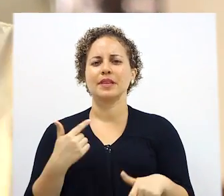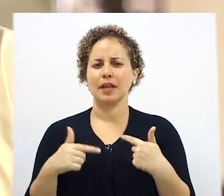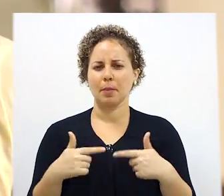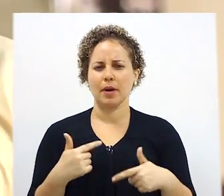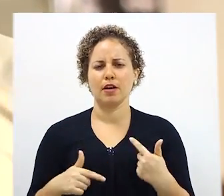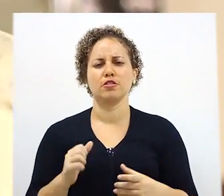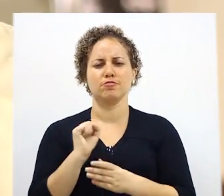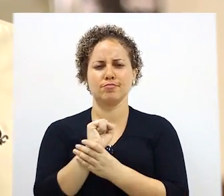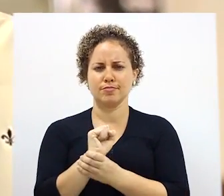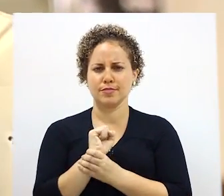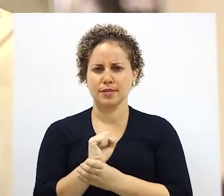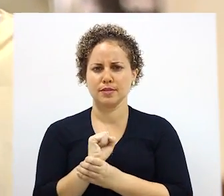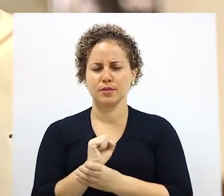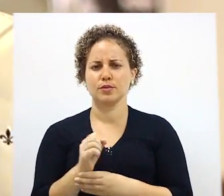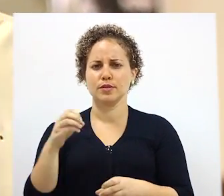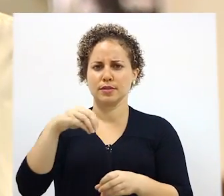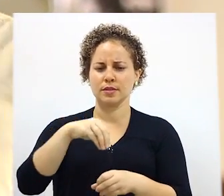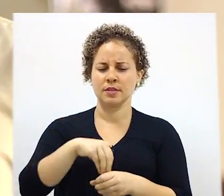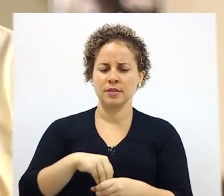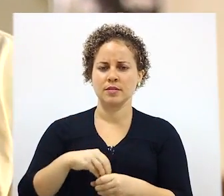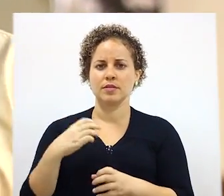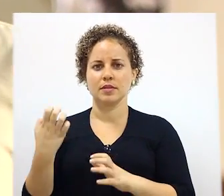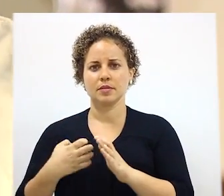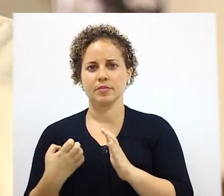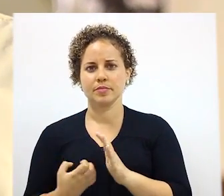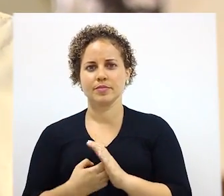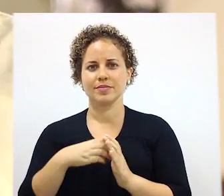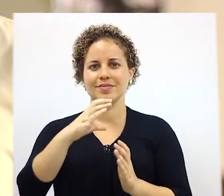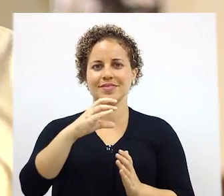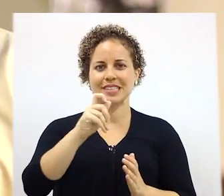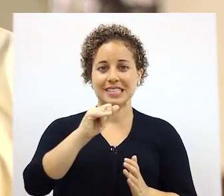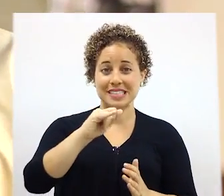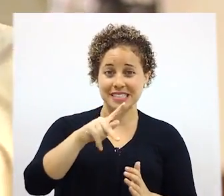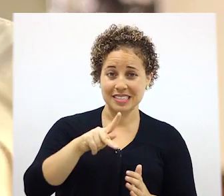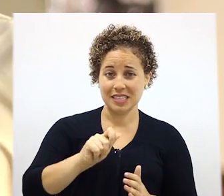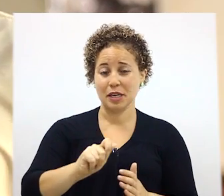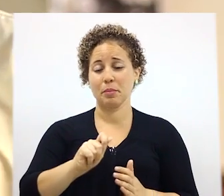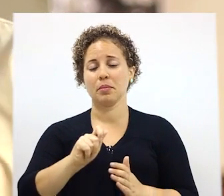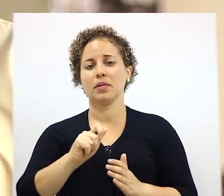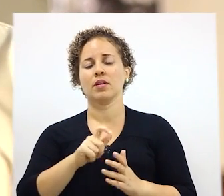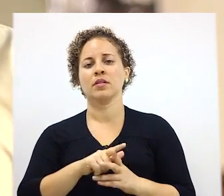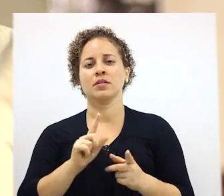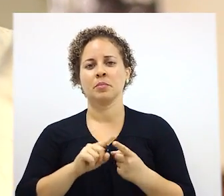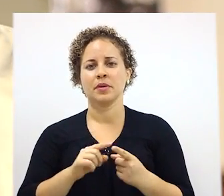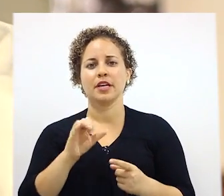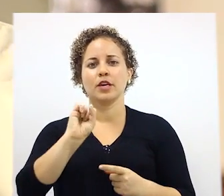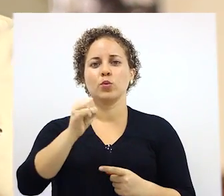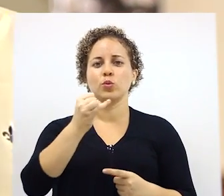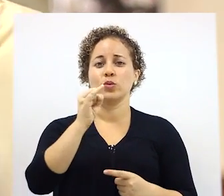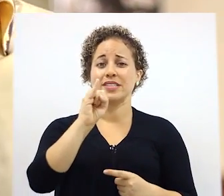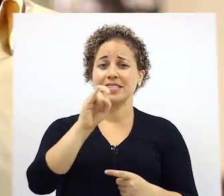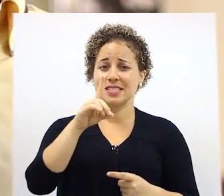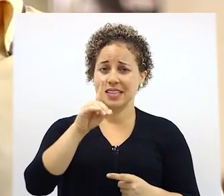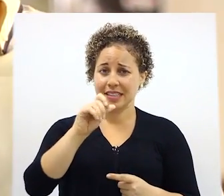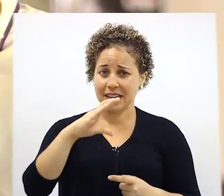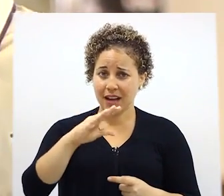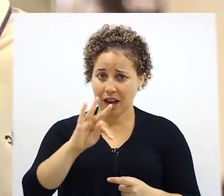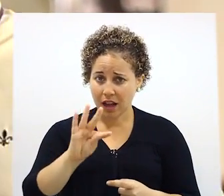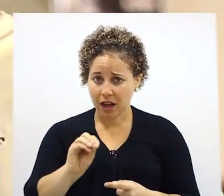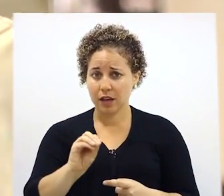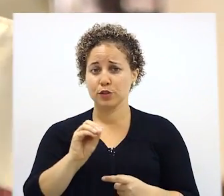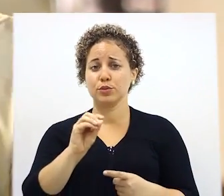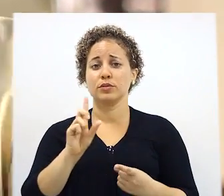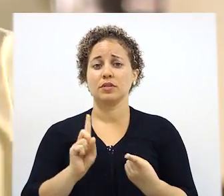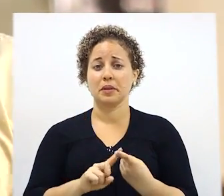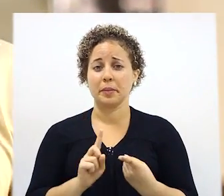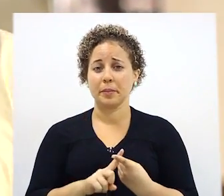trabalhando seguramente dentro daquela empresa. Então eu tenho CIPA, o empregador, eu tenho o sindicato, eu tenho o pessoal de apoio, eu